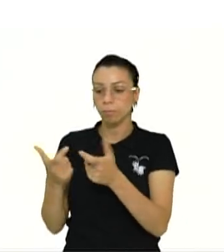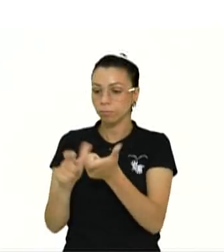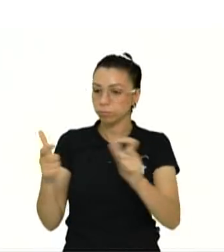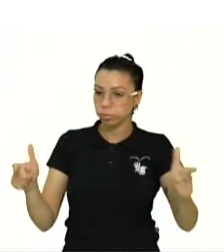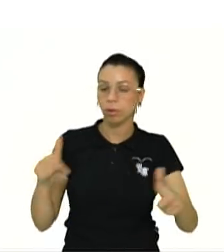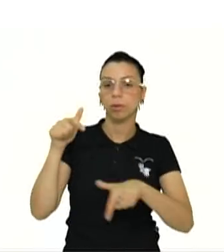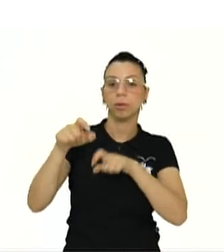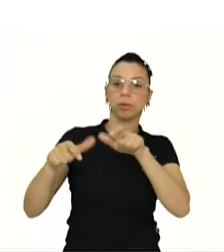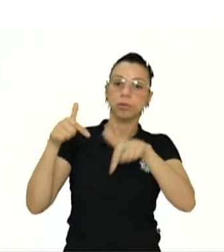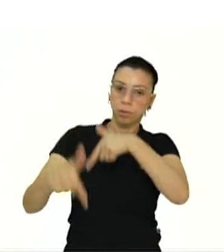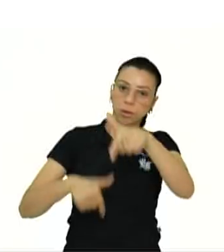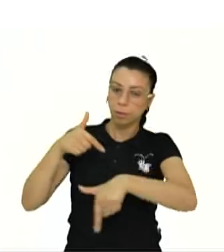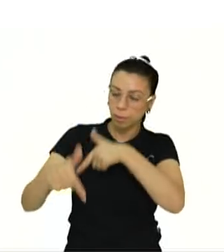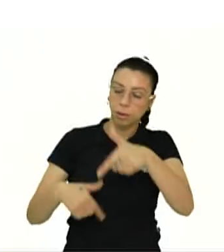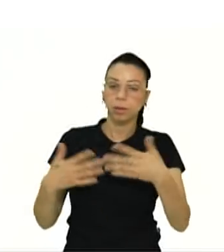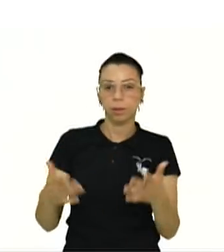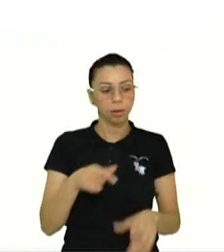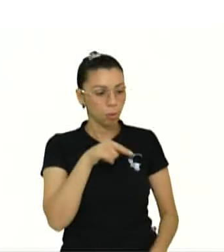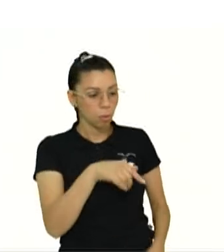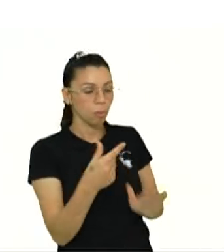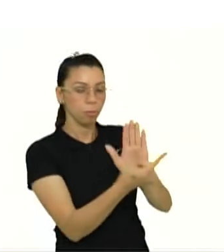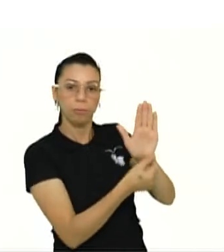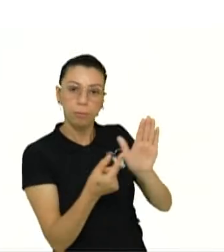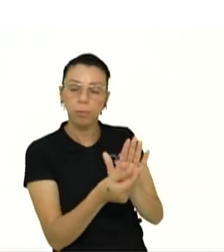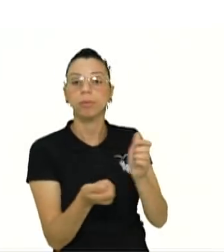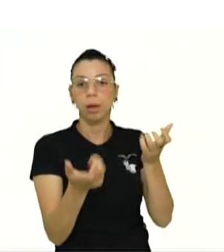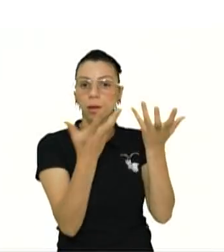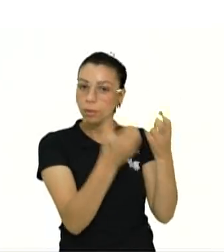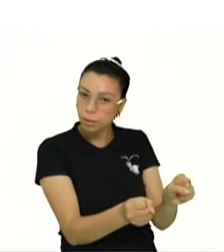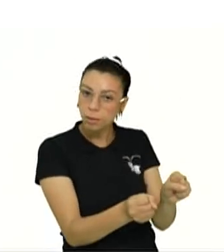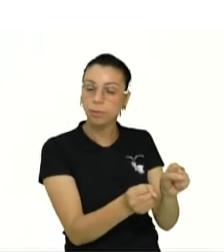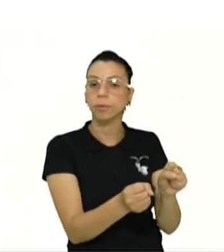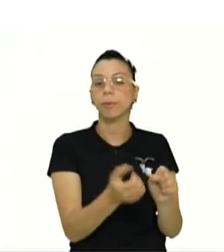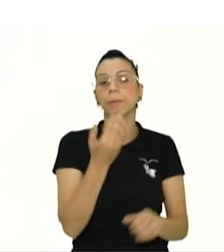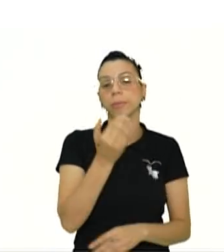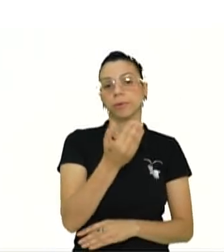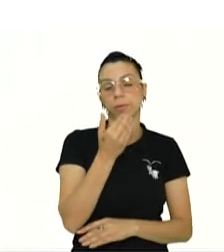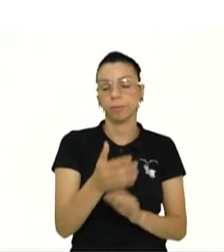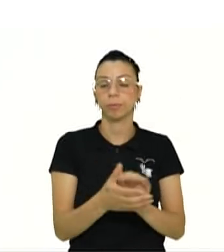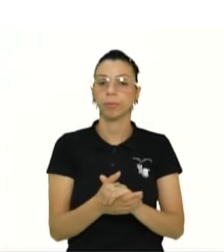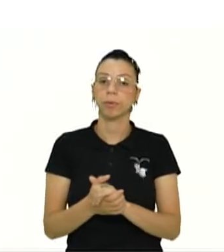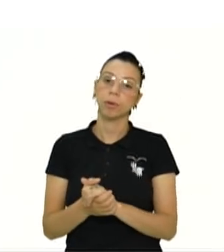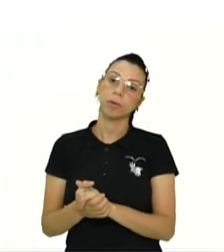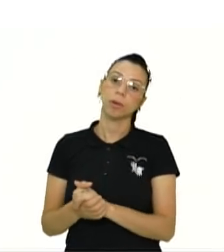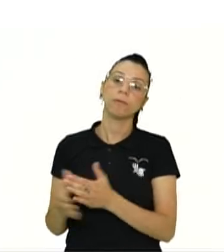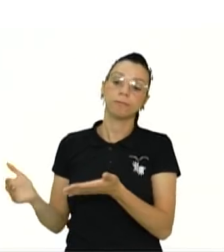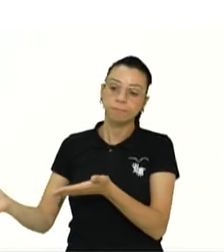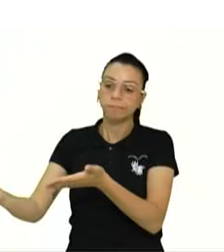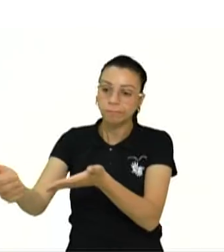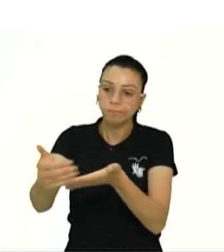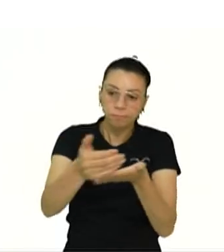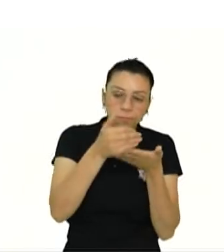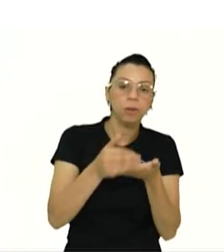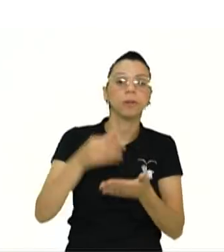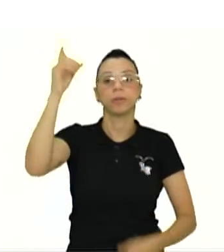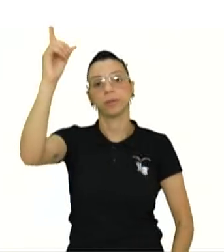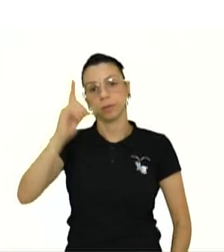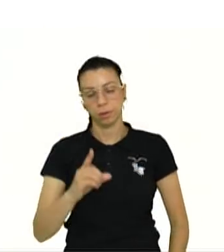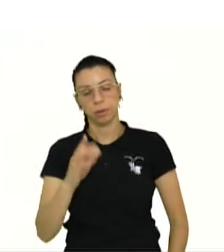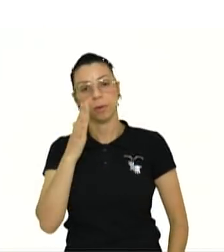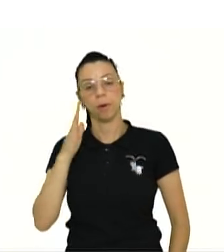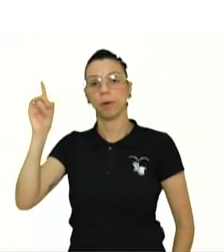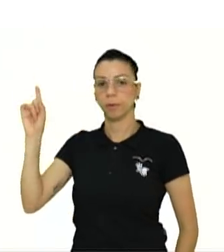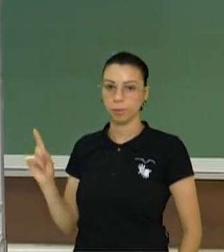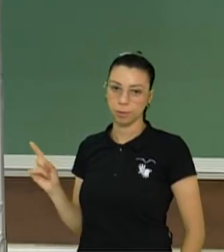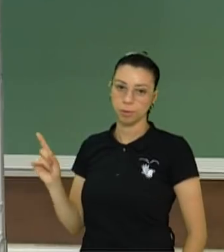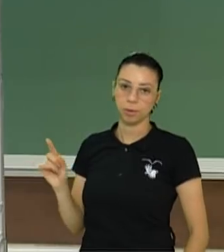soldados, os patrícios tinham que ceder. Assim, aos poucos, os plebeus foram conquistando direitos, como você pode ver a seguir. Olha só, Monte